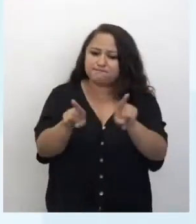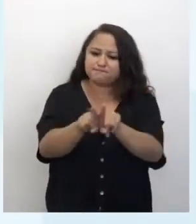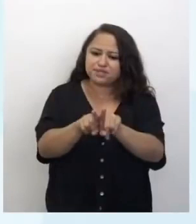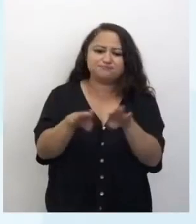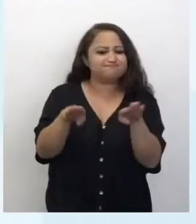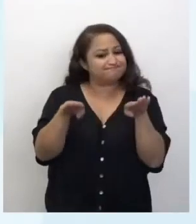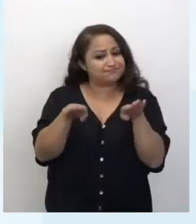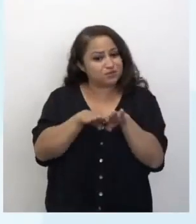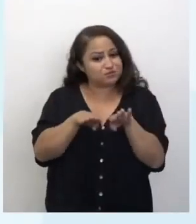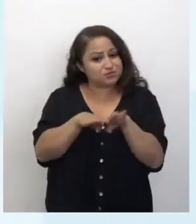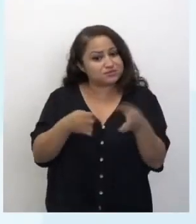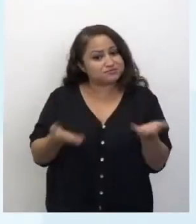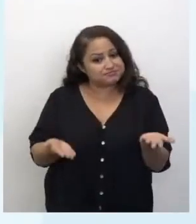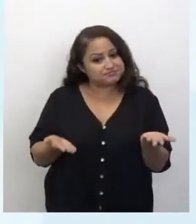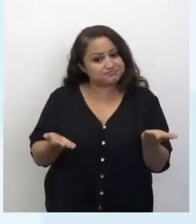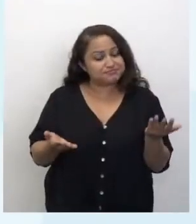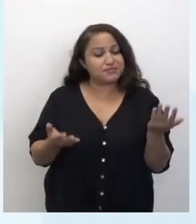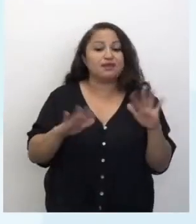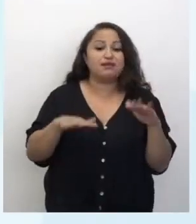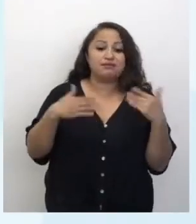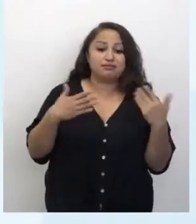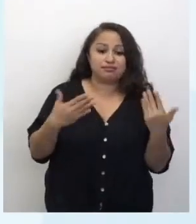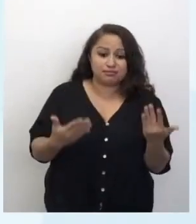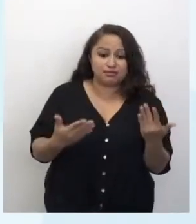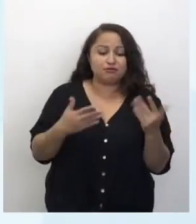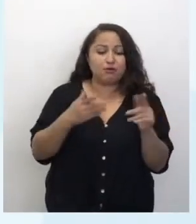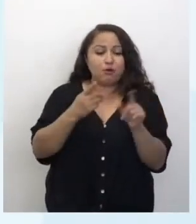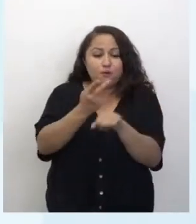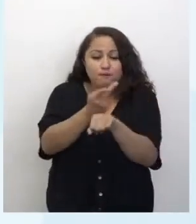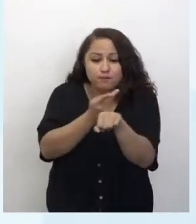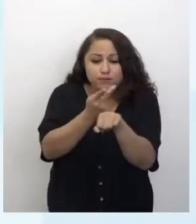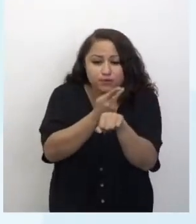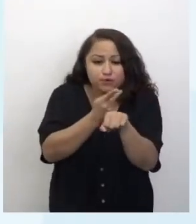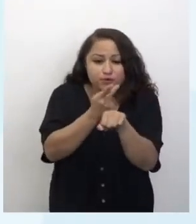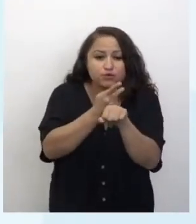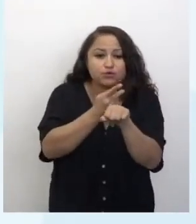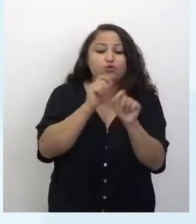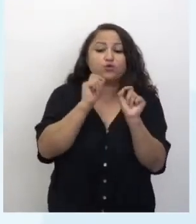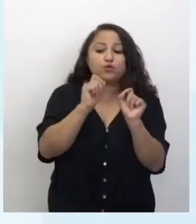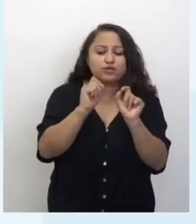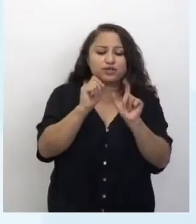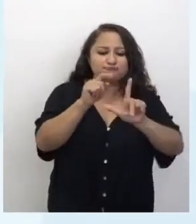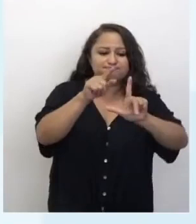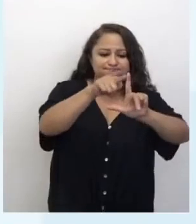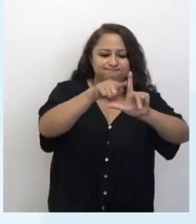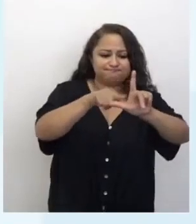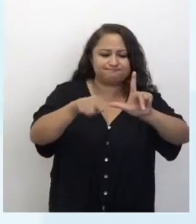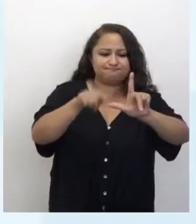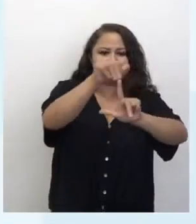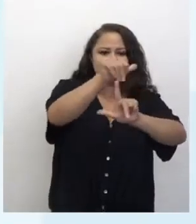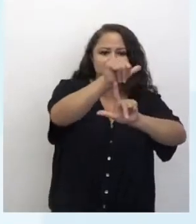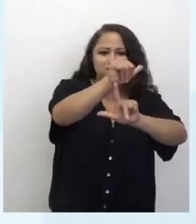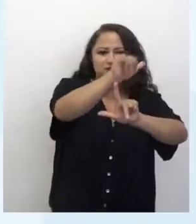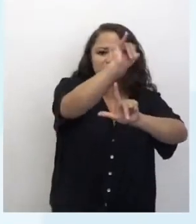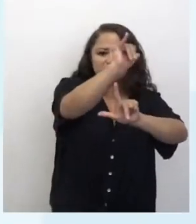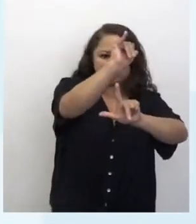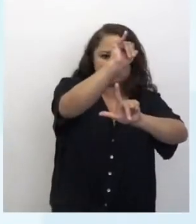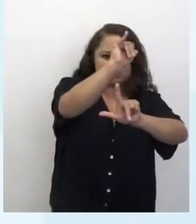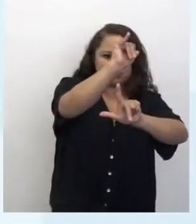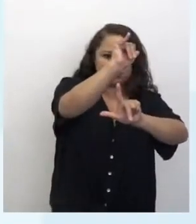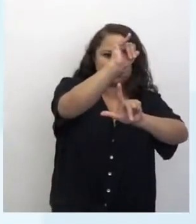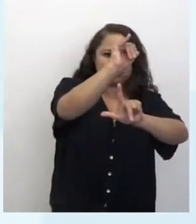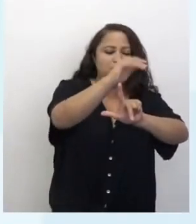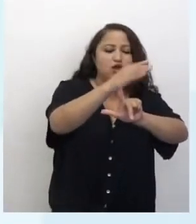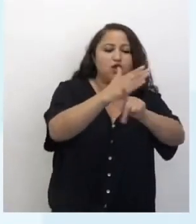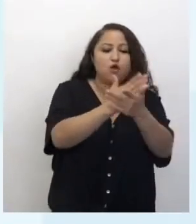bem. Aí, eu procuro lá no eixo y. Bom, a função só cosseno de x começa no número